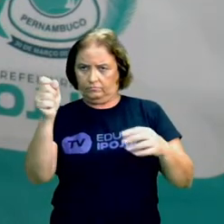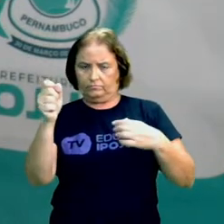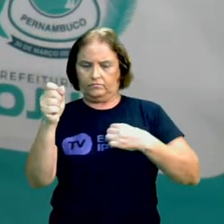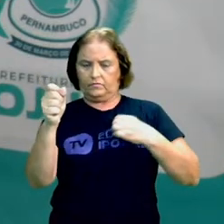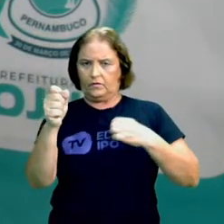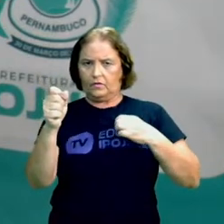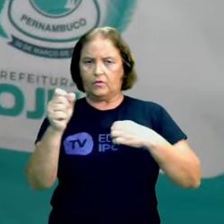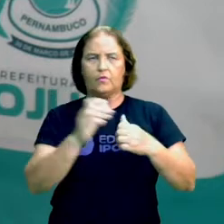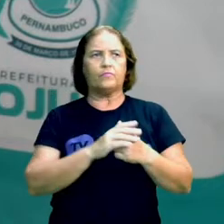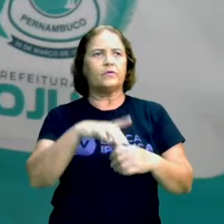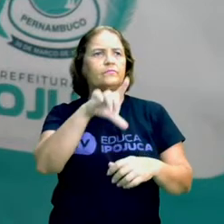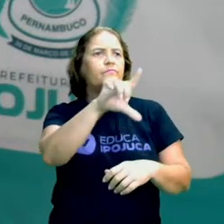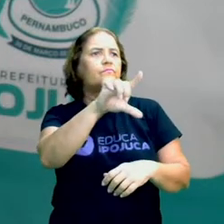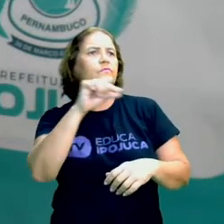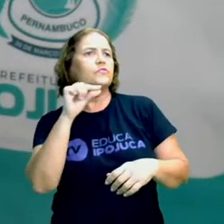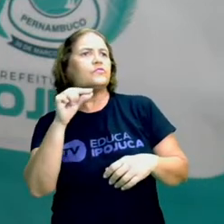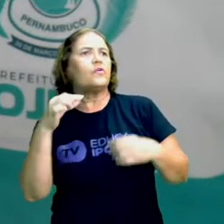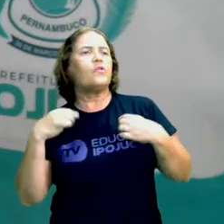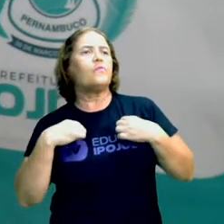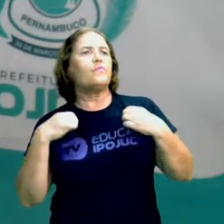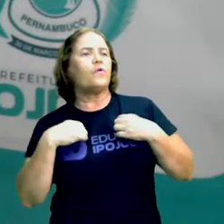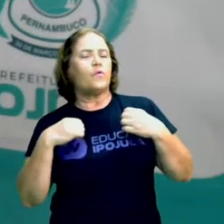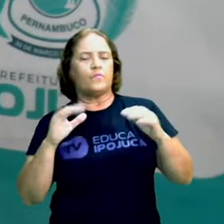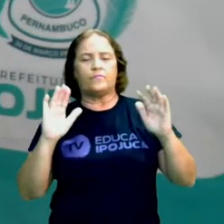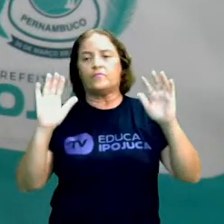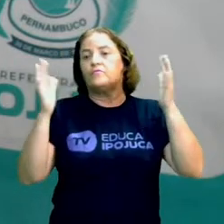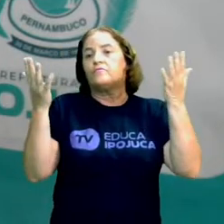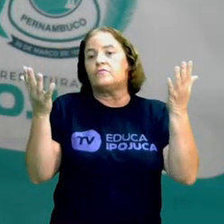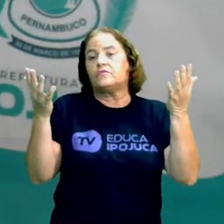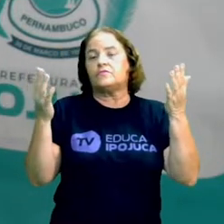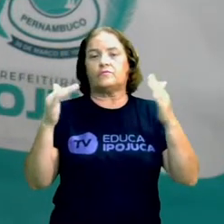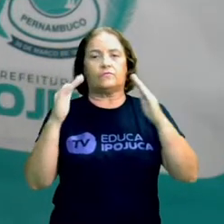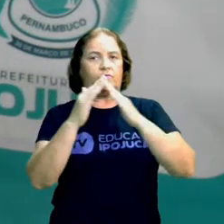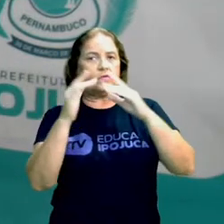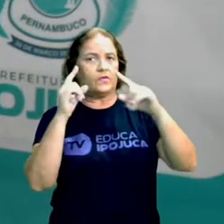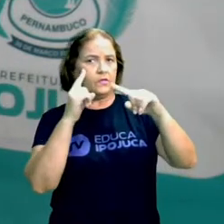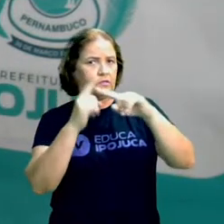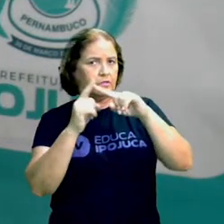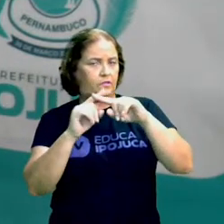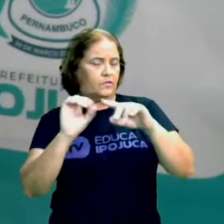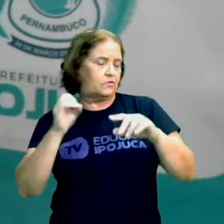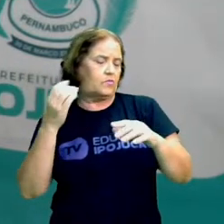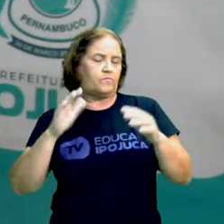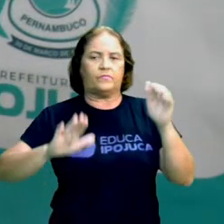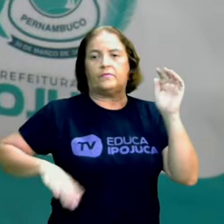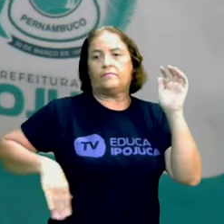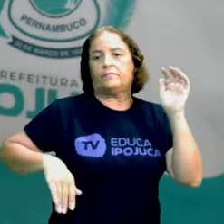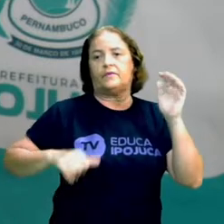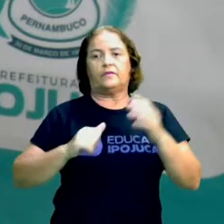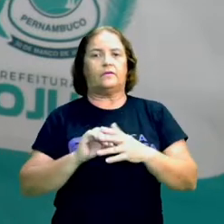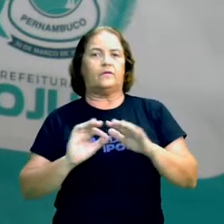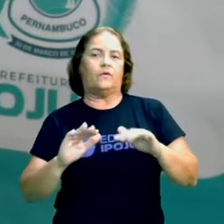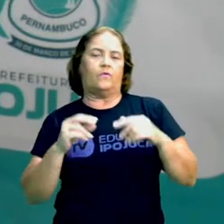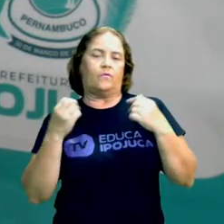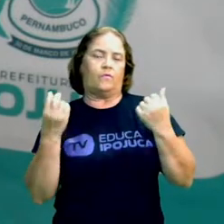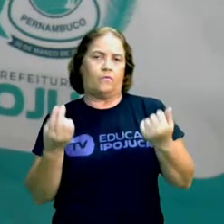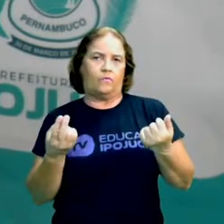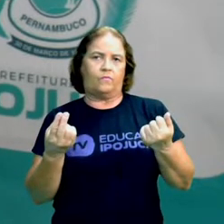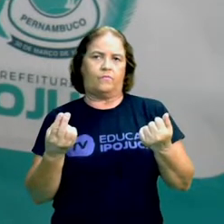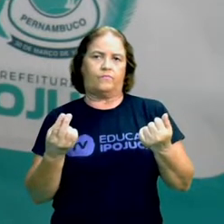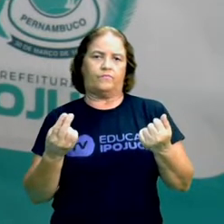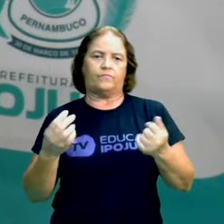selecionamos, escolhemos uma roupa para um determinado evento, para ir à igreja, ou para ir à praia, ou para ir